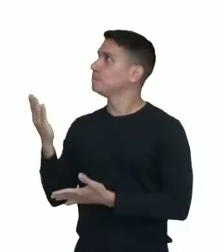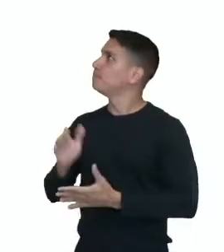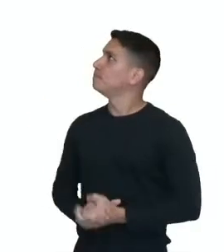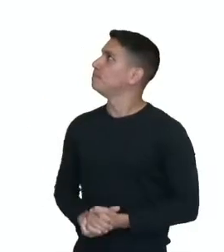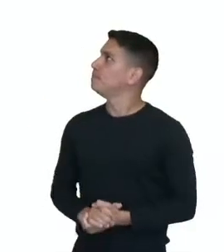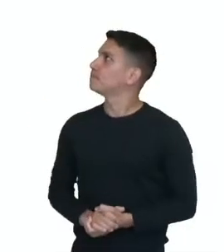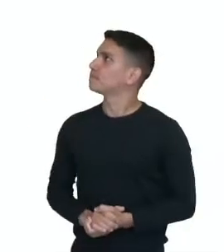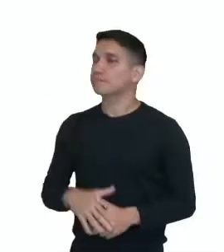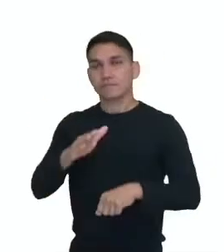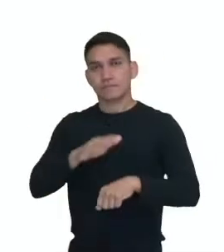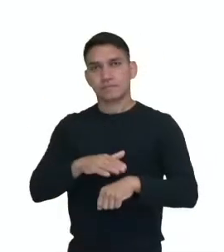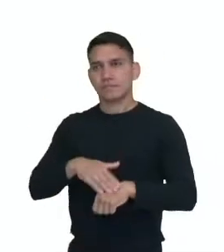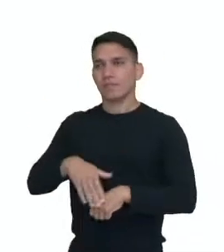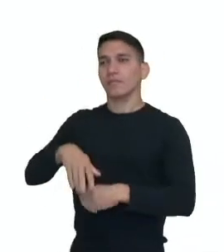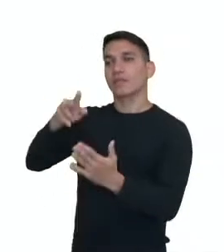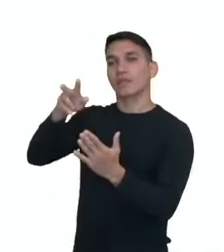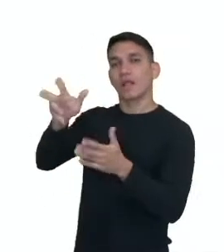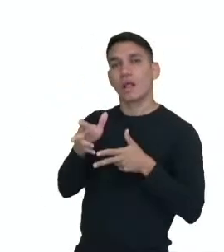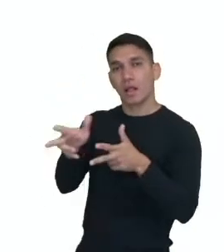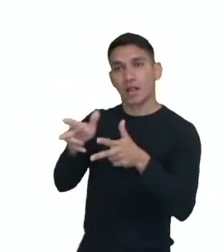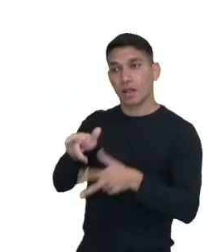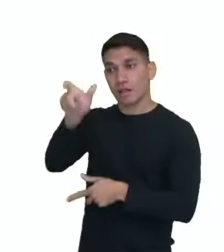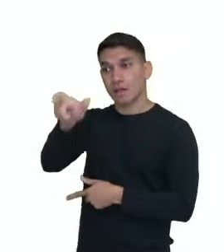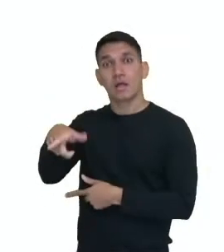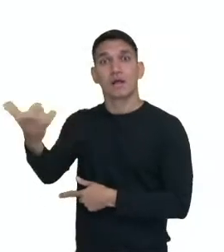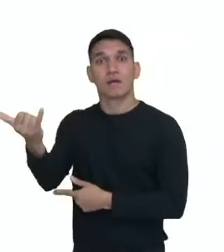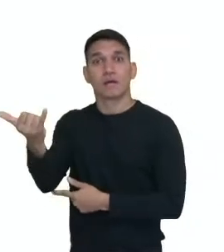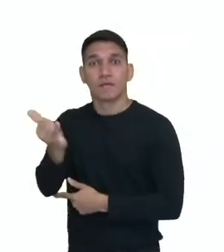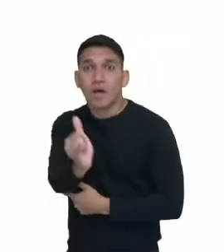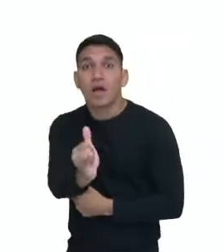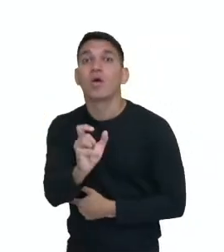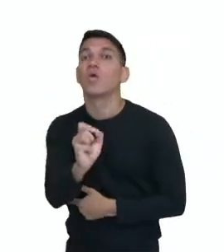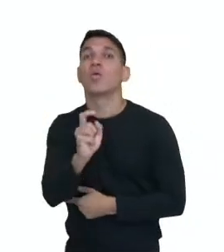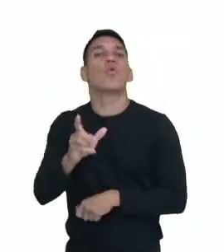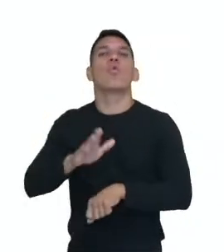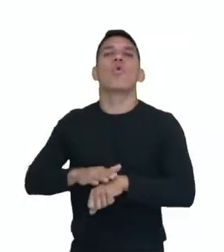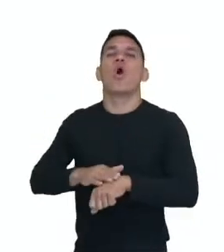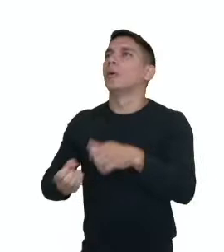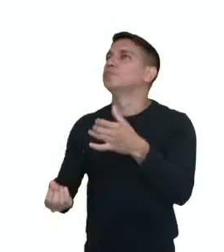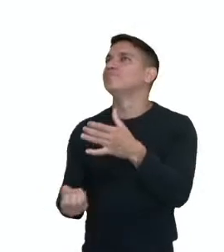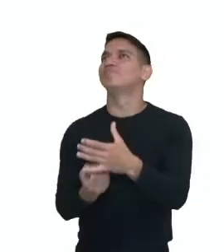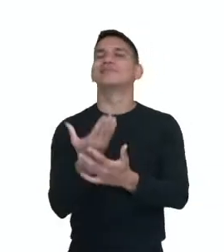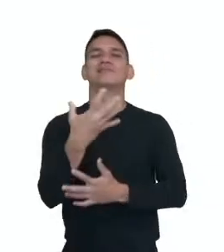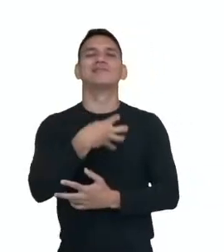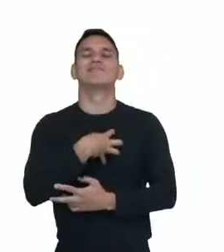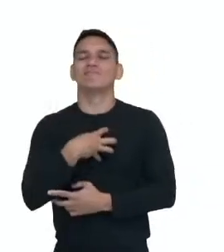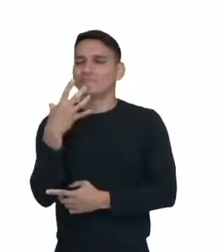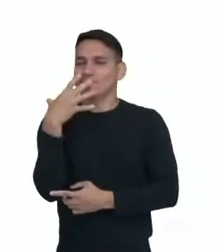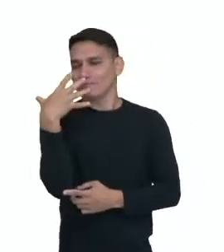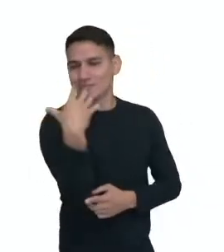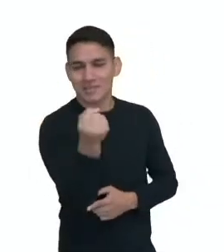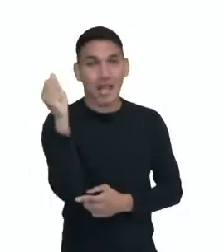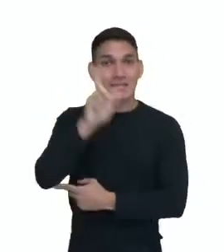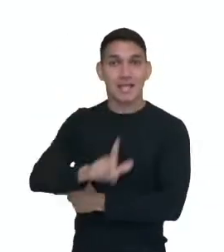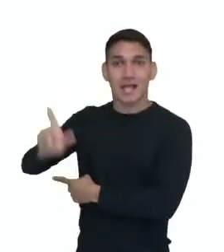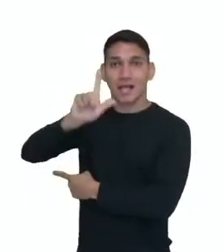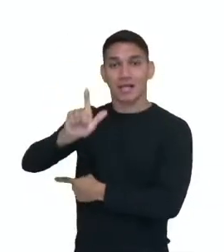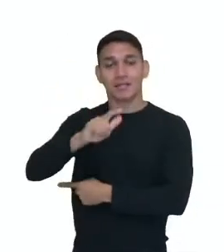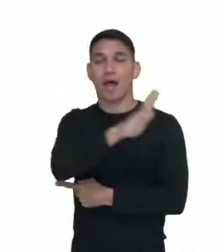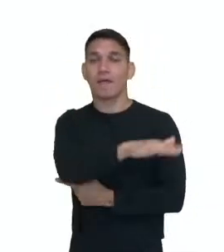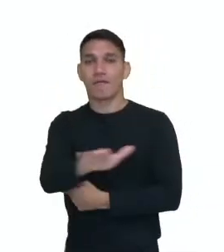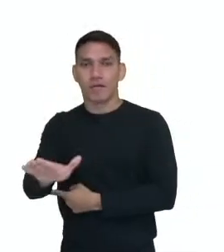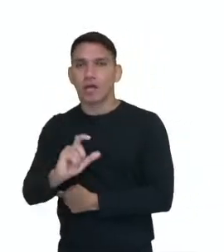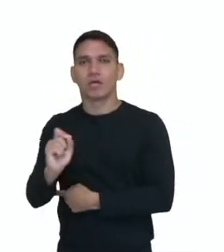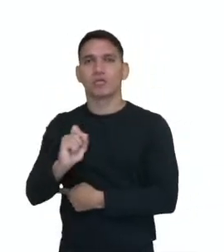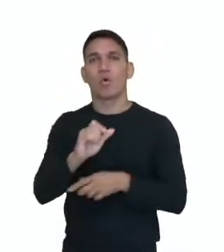Em entrevista a Crescer, ele conta como surgiu sua paixão pela literatura infantil e uma passagem